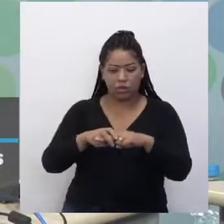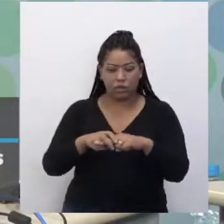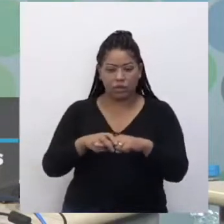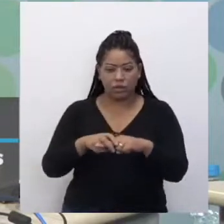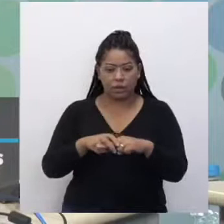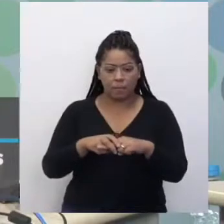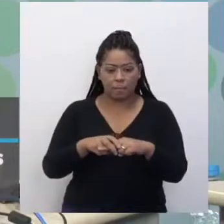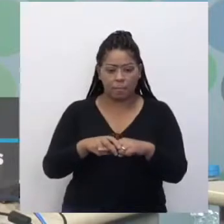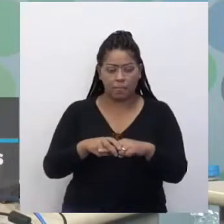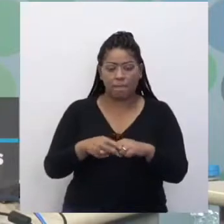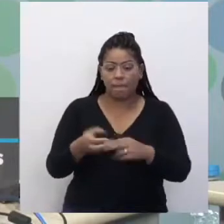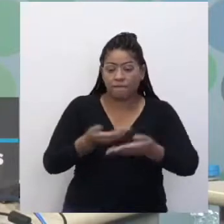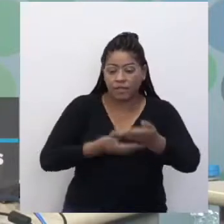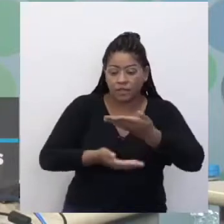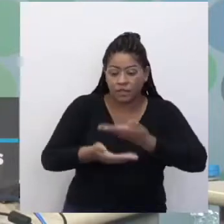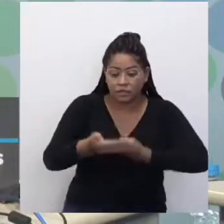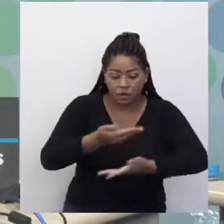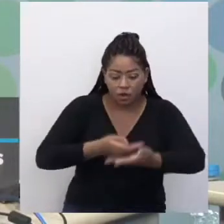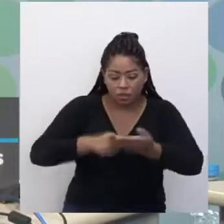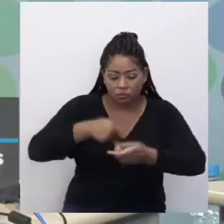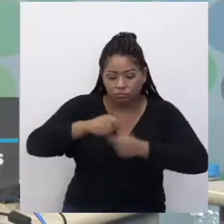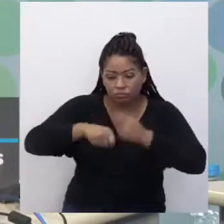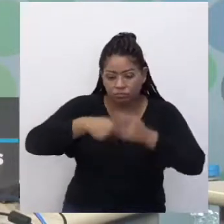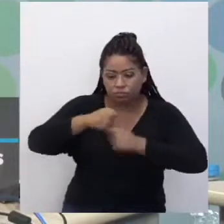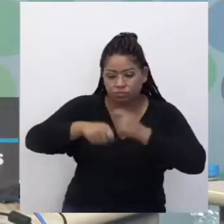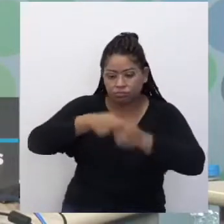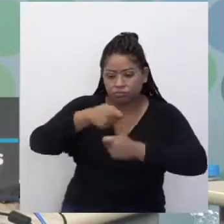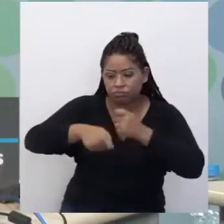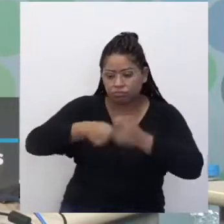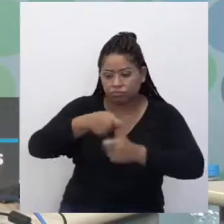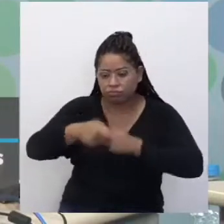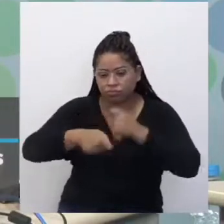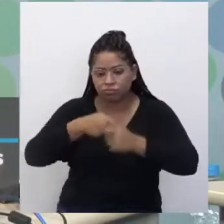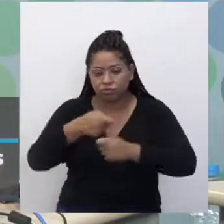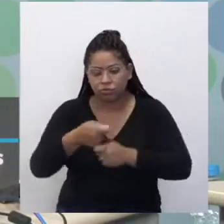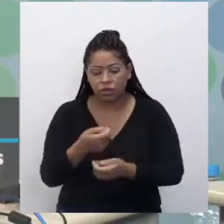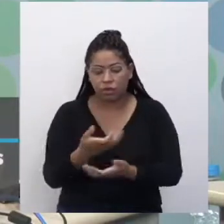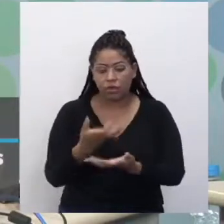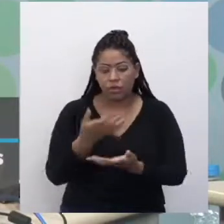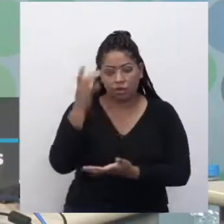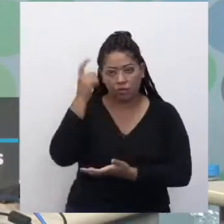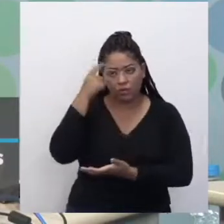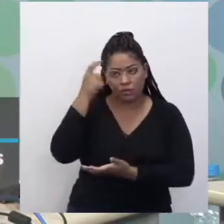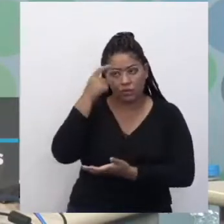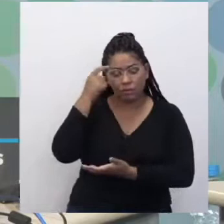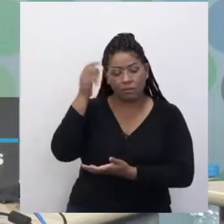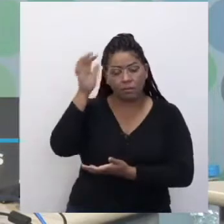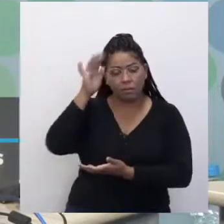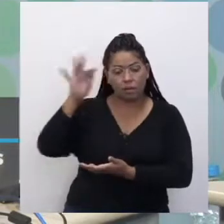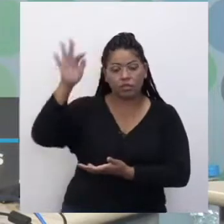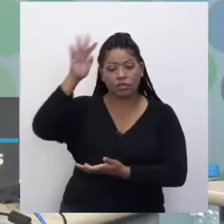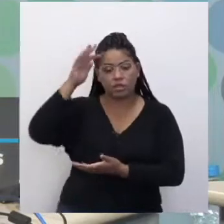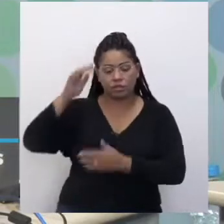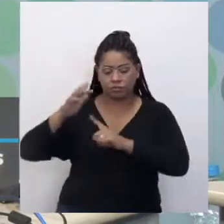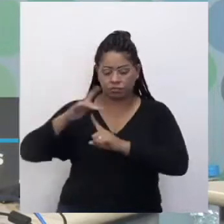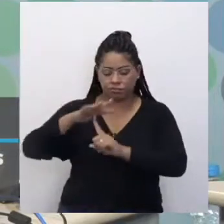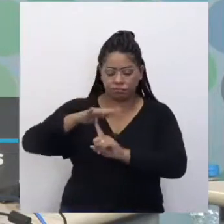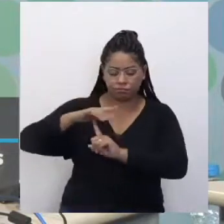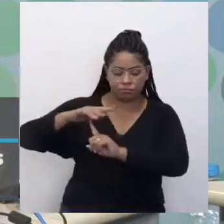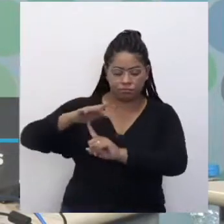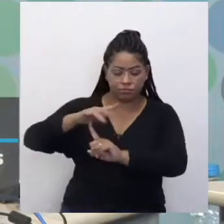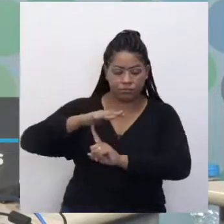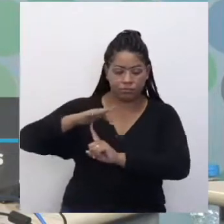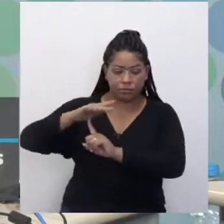faziam o câmbio, ou seja, a troca das moedas. Então imagina, você quer comprar uma mercadoria numa feira medieval e o dinheiro que